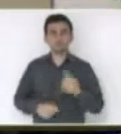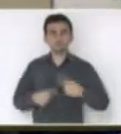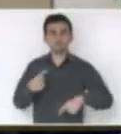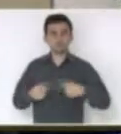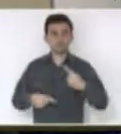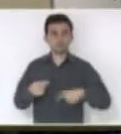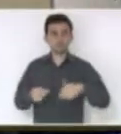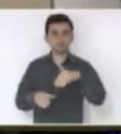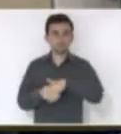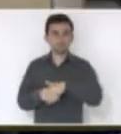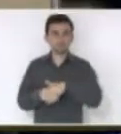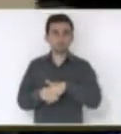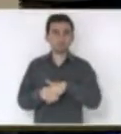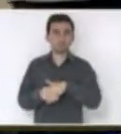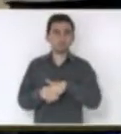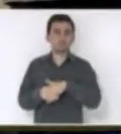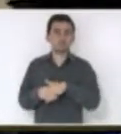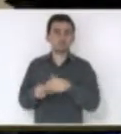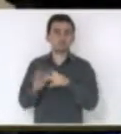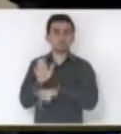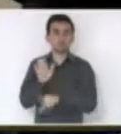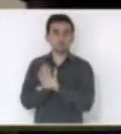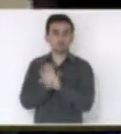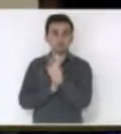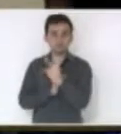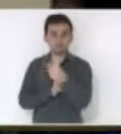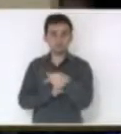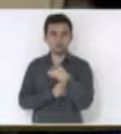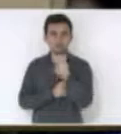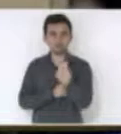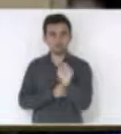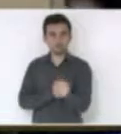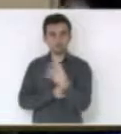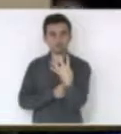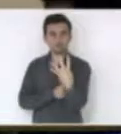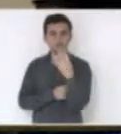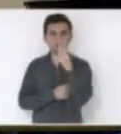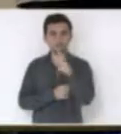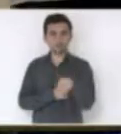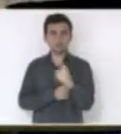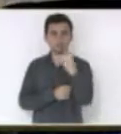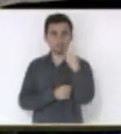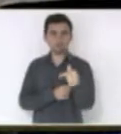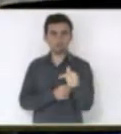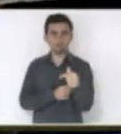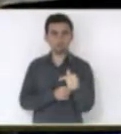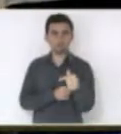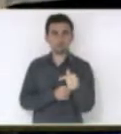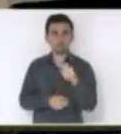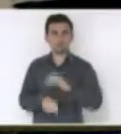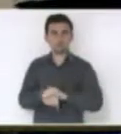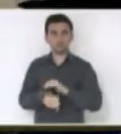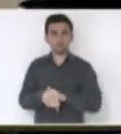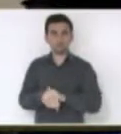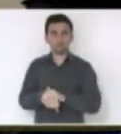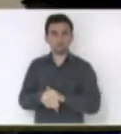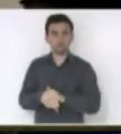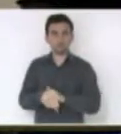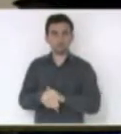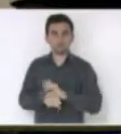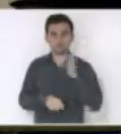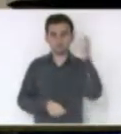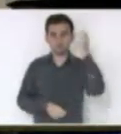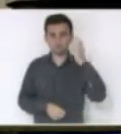Discussão e votação em turno único ao projeto de lei 275.4 de 2017, de autoria da deputada